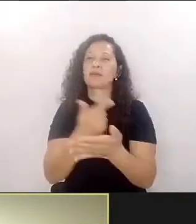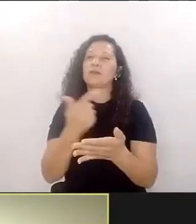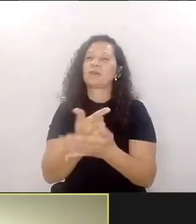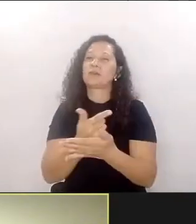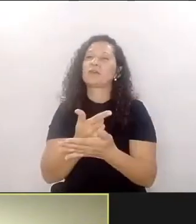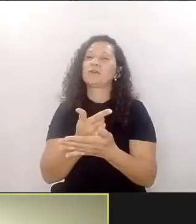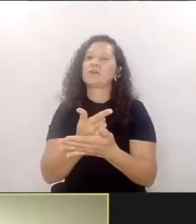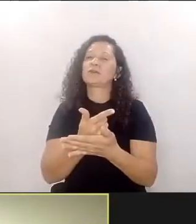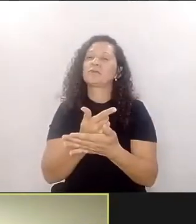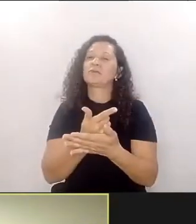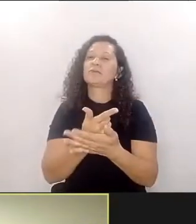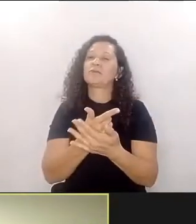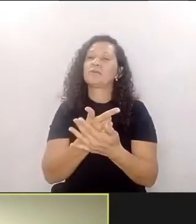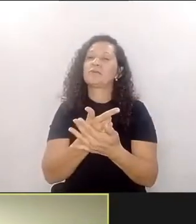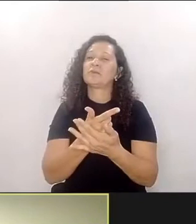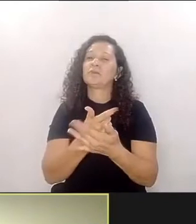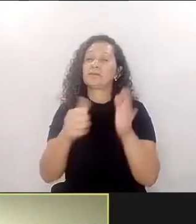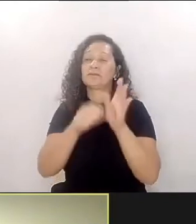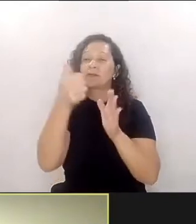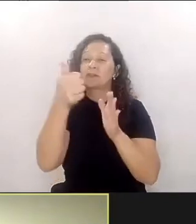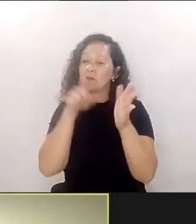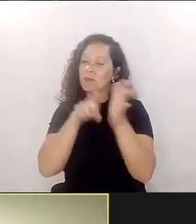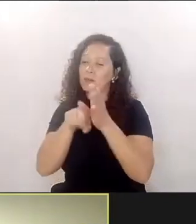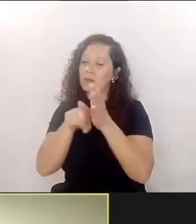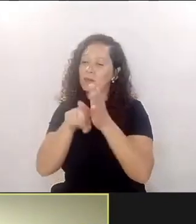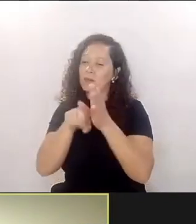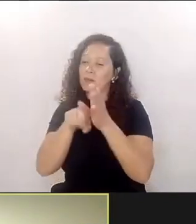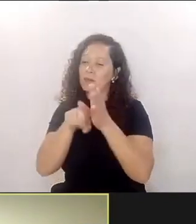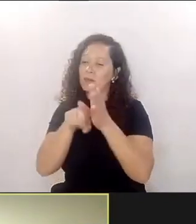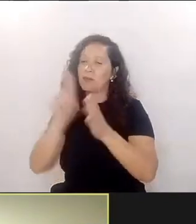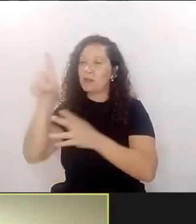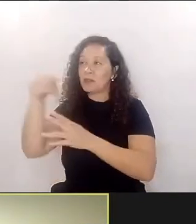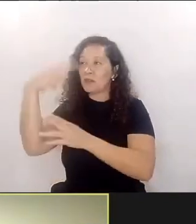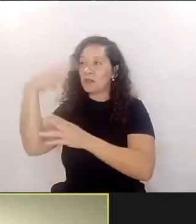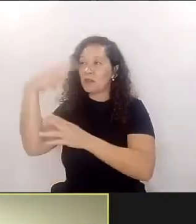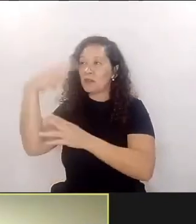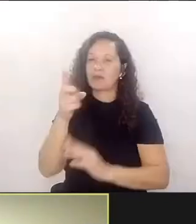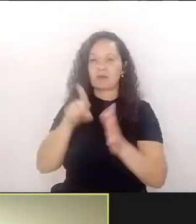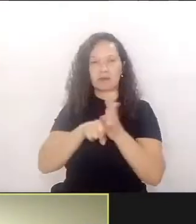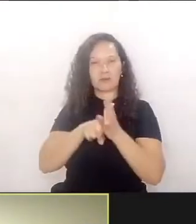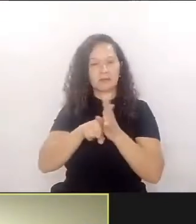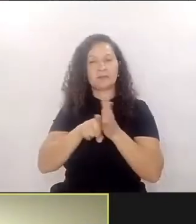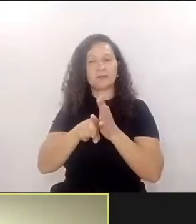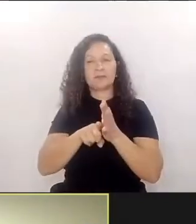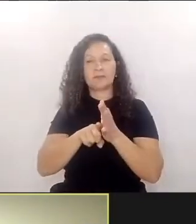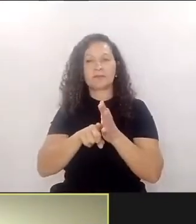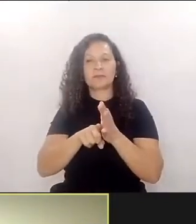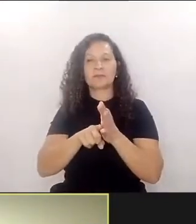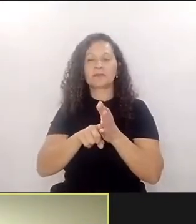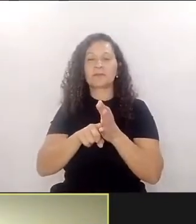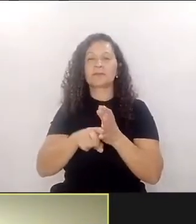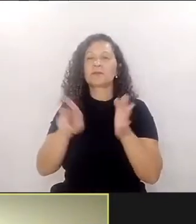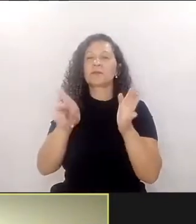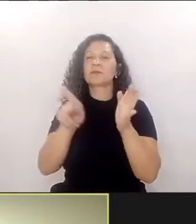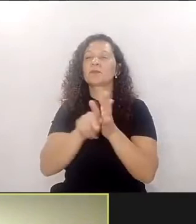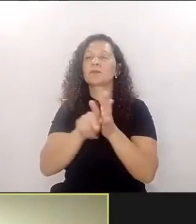A primeira pergunta é essa, e depois a segunda pergunta é feita pelo, deixa eu ver aqui, só um